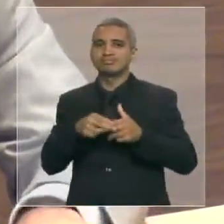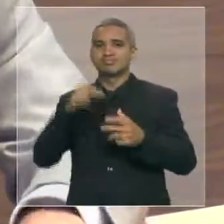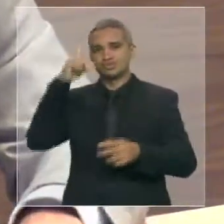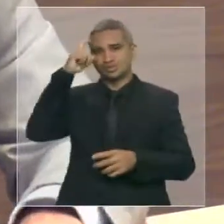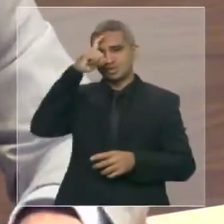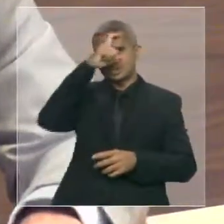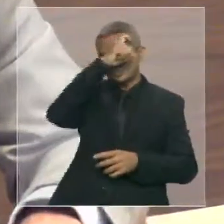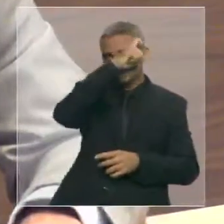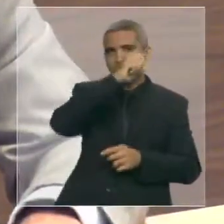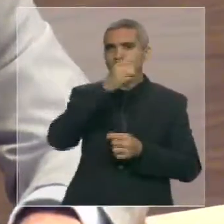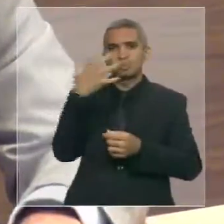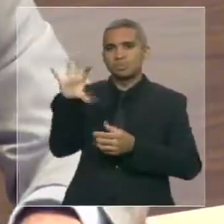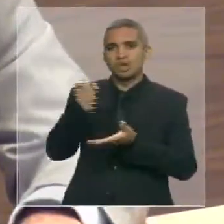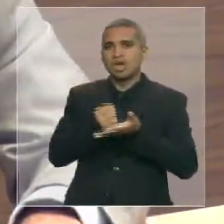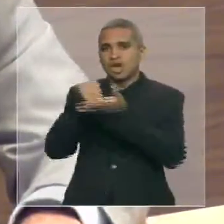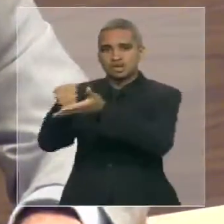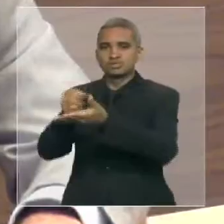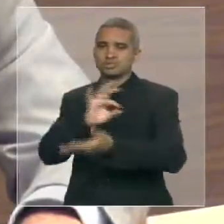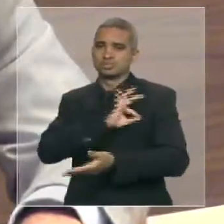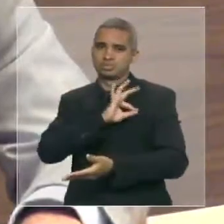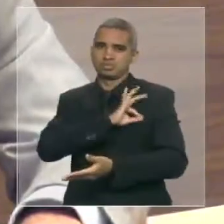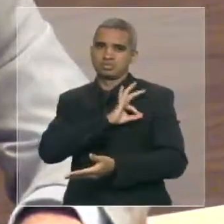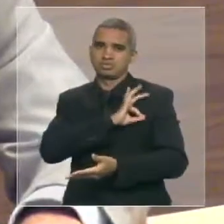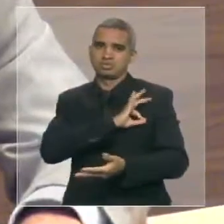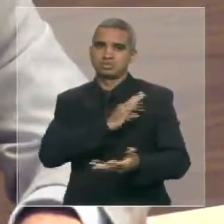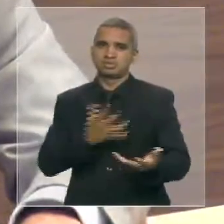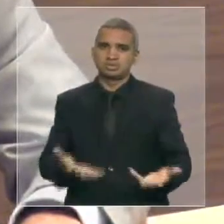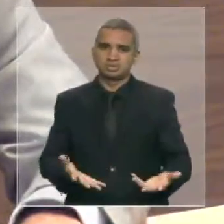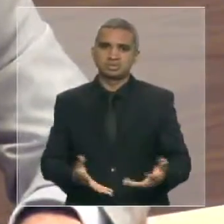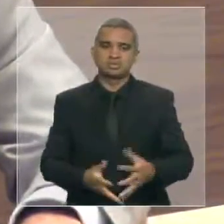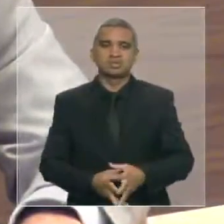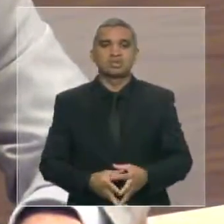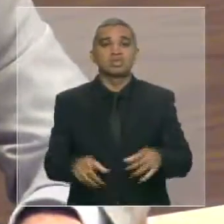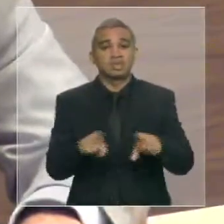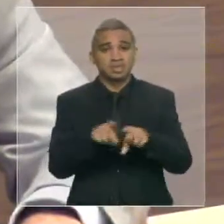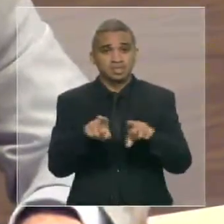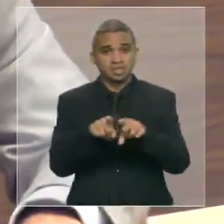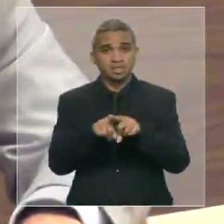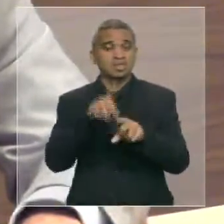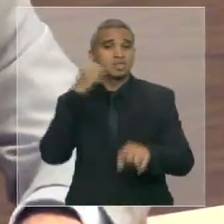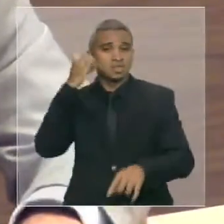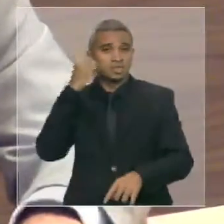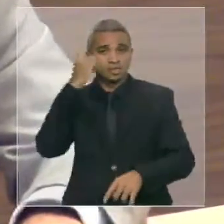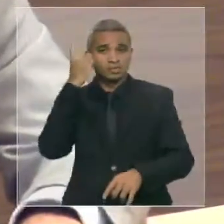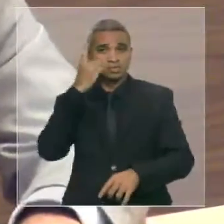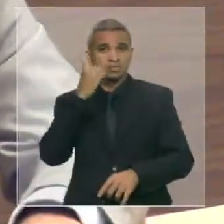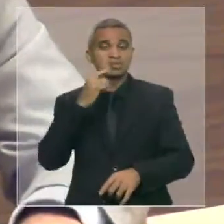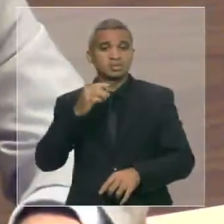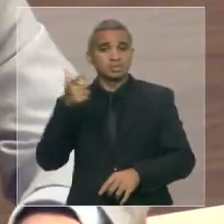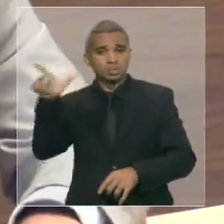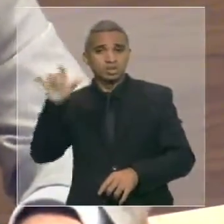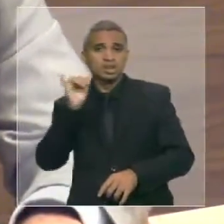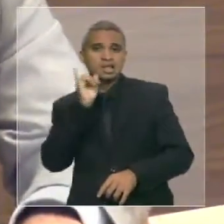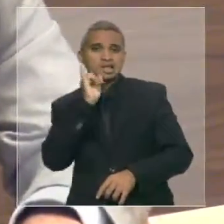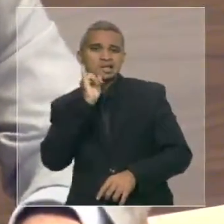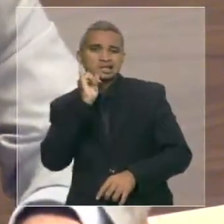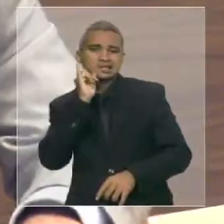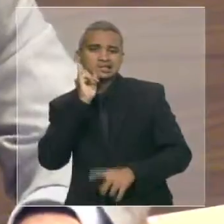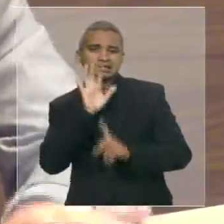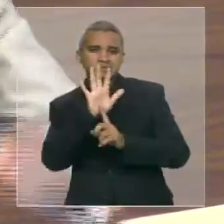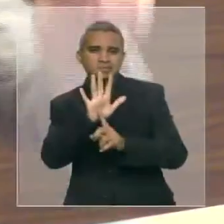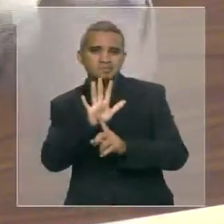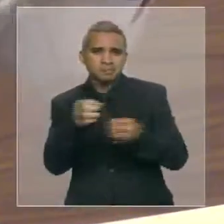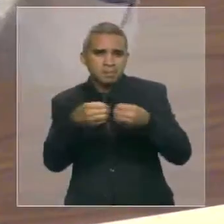dificultado informações à polícia. E veja bem, deputado, eu queria falar, aqui está um outro exemplo. E aqui é bem pertinho da